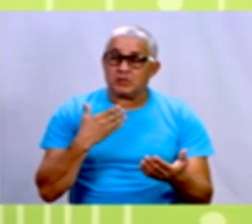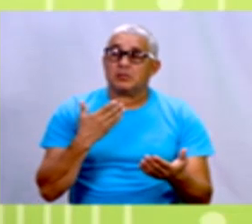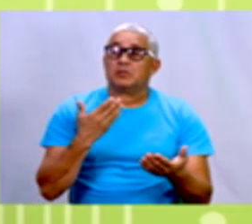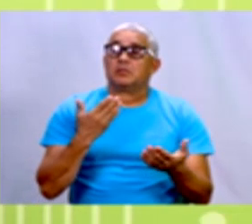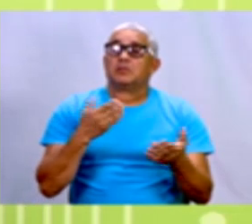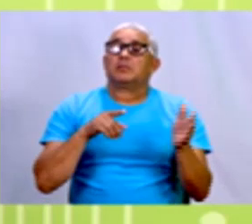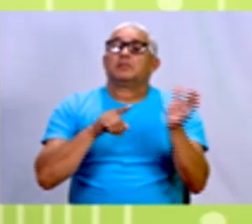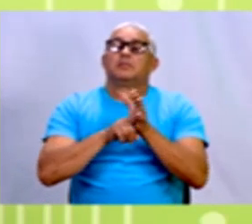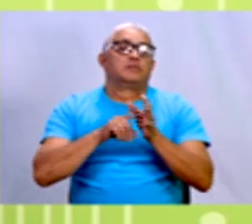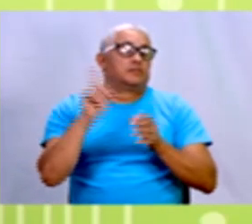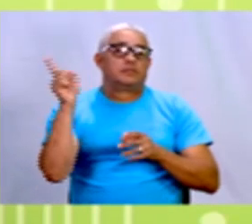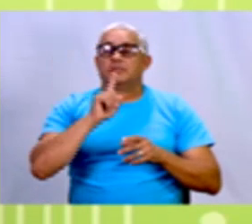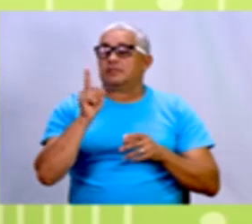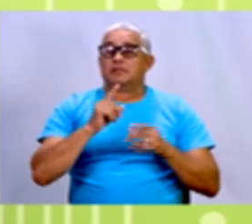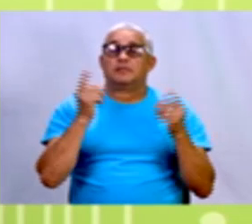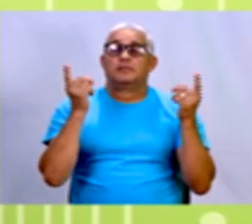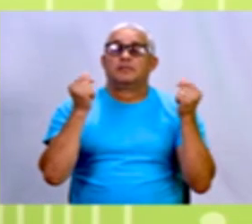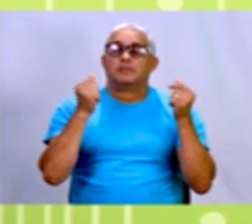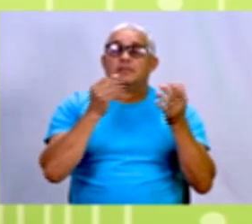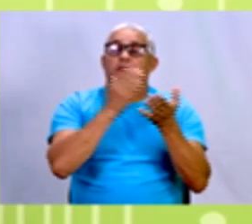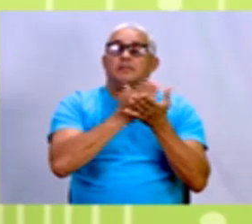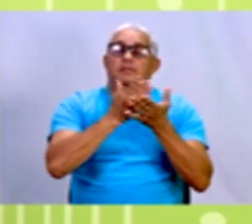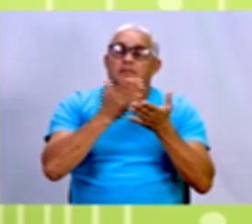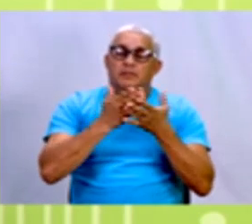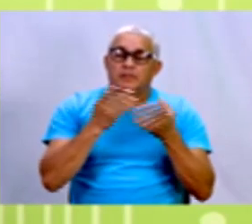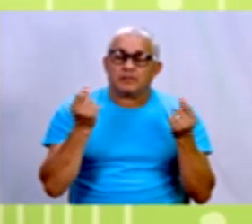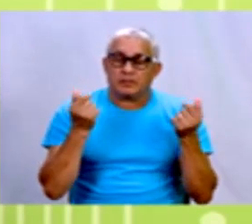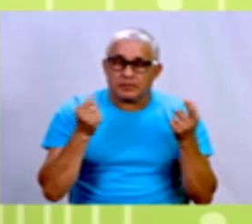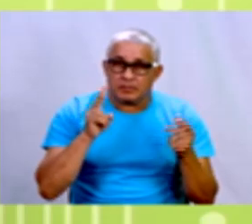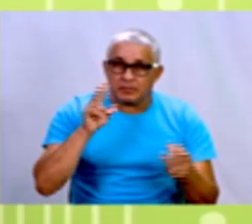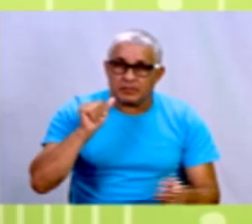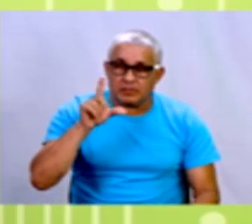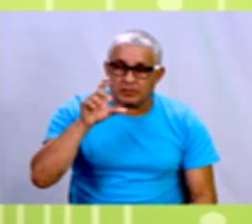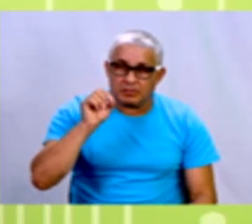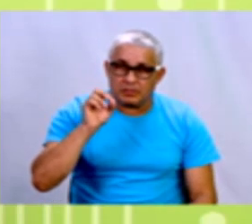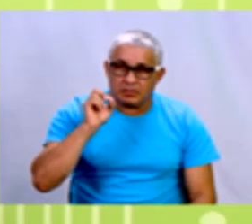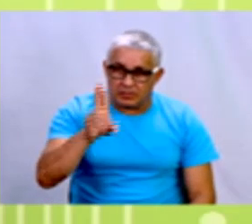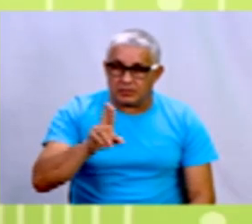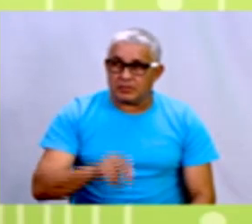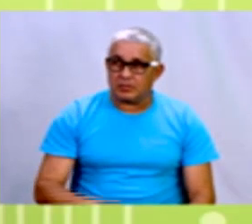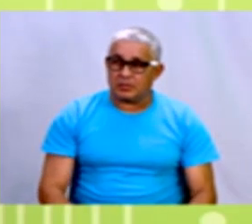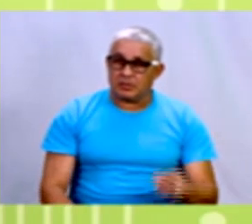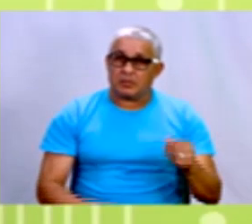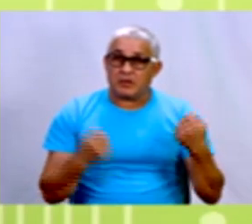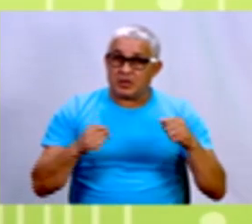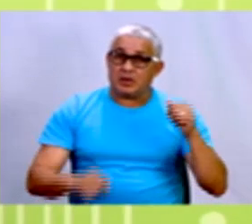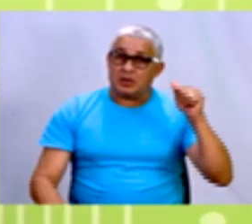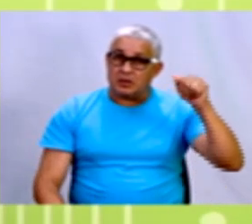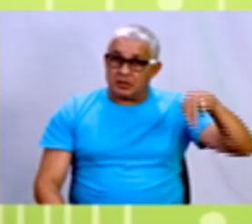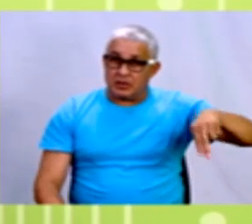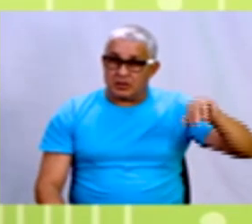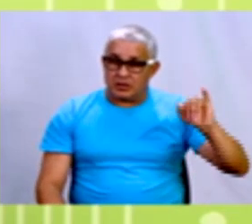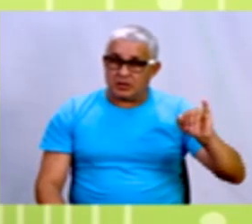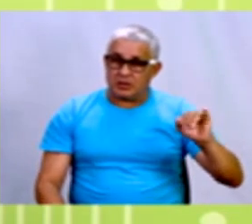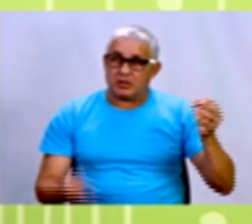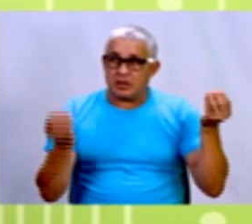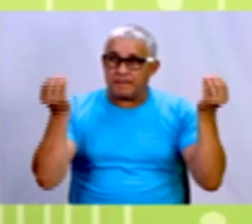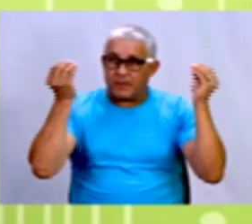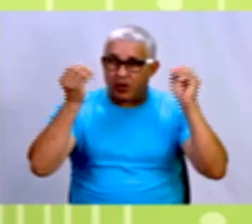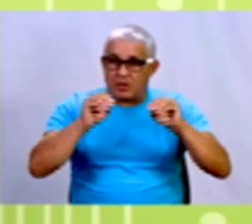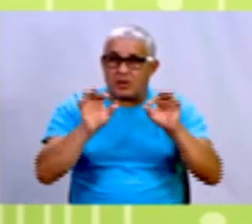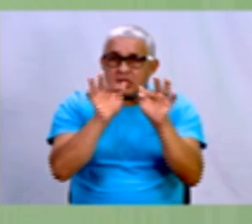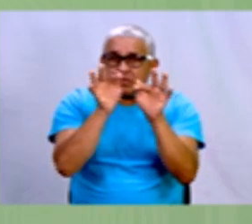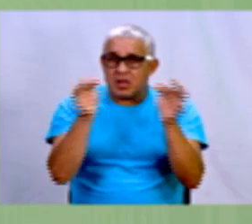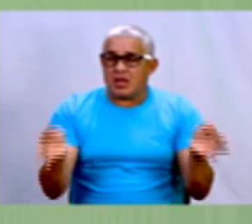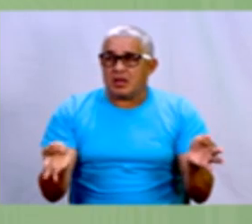o valor da parcela. O valor da parcela precisava do ANI. O ANI a gente encontrou agora. Agora, vamos colocar naquela fórmula bem